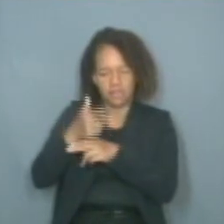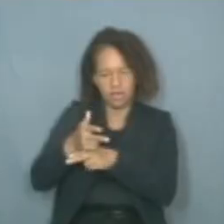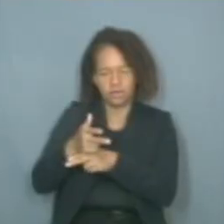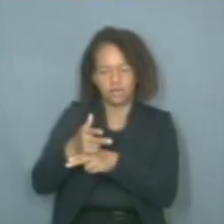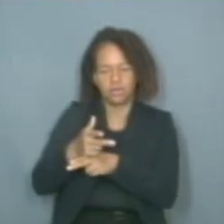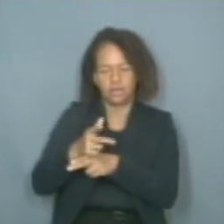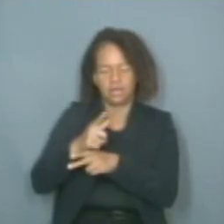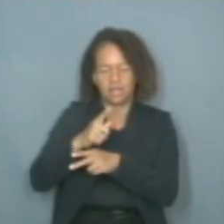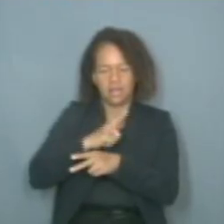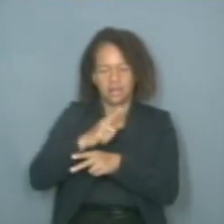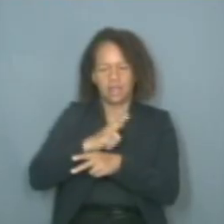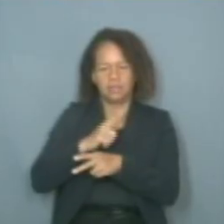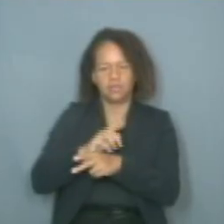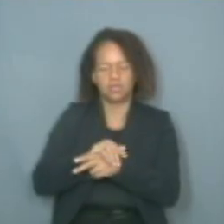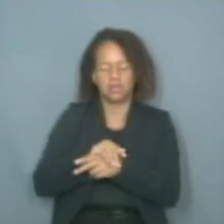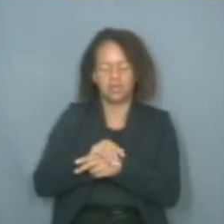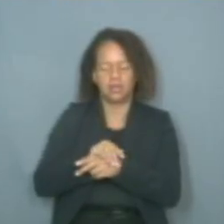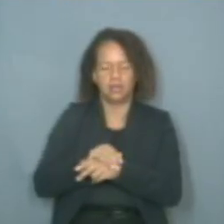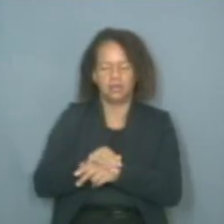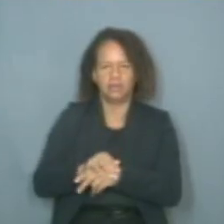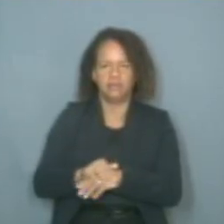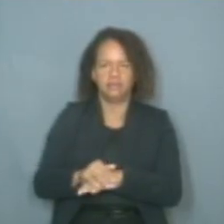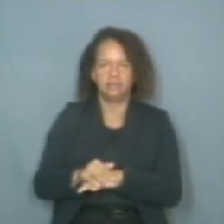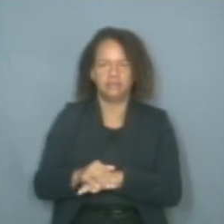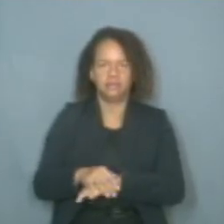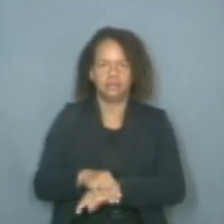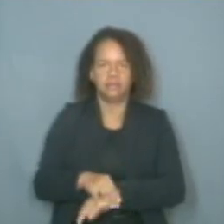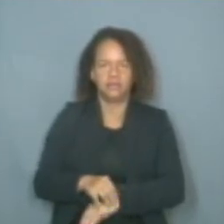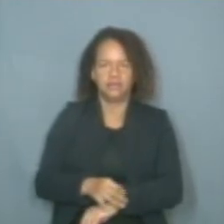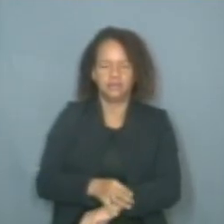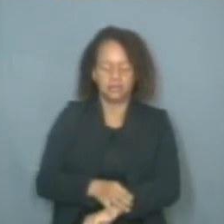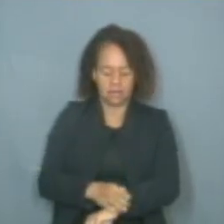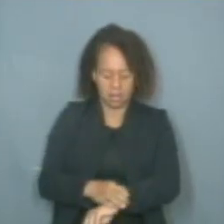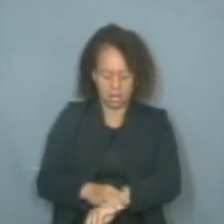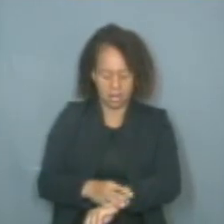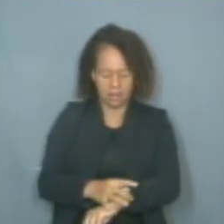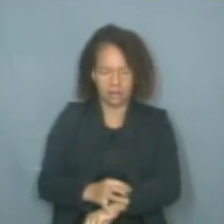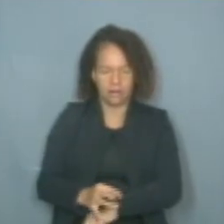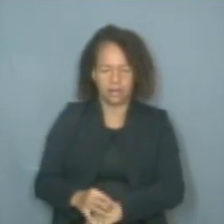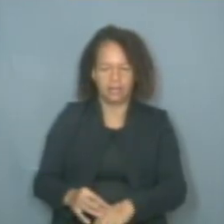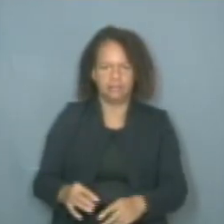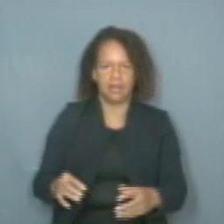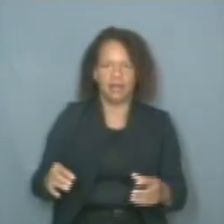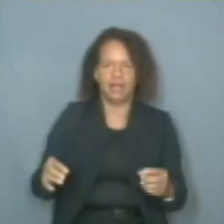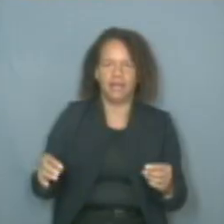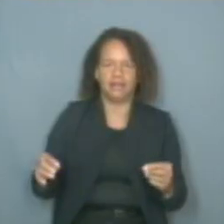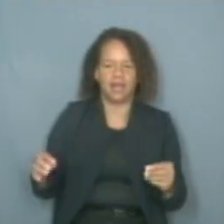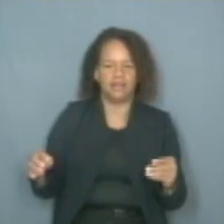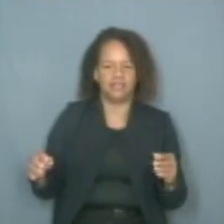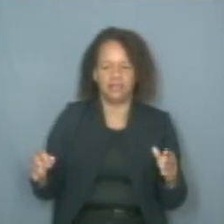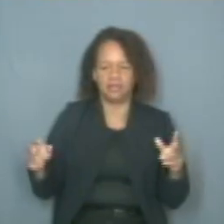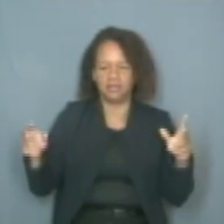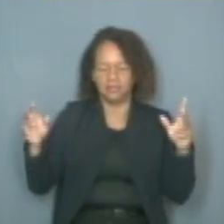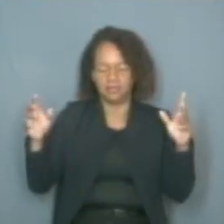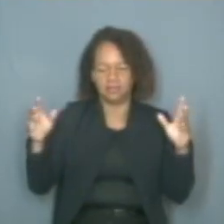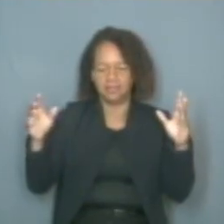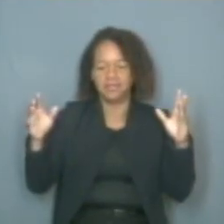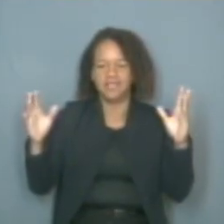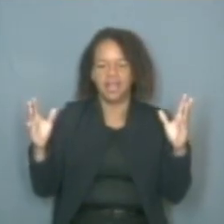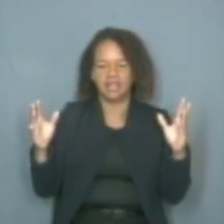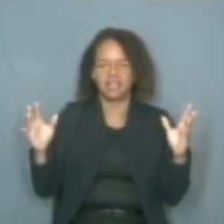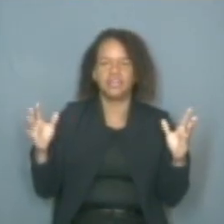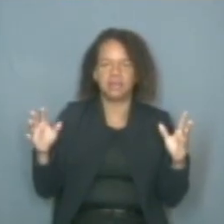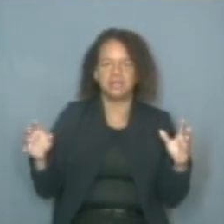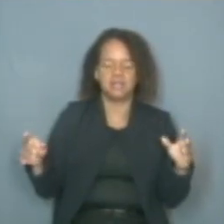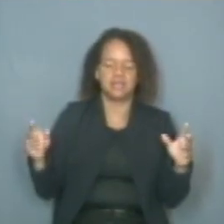disso. Essas empresas terceirizadas vão e rebocam esses veículos. Qual é o grande problema hoje, presidente? O